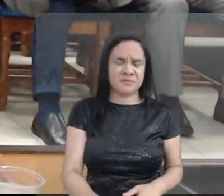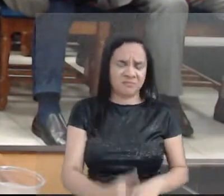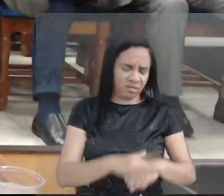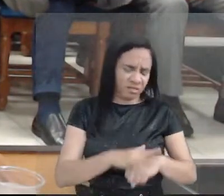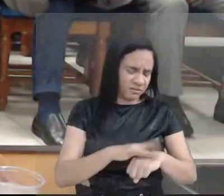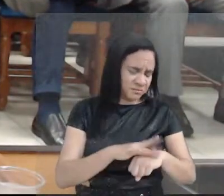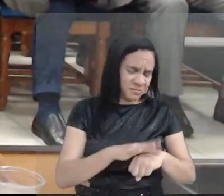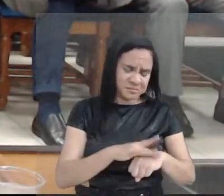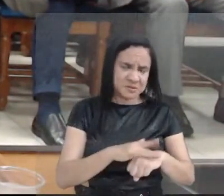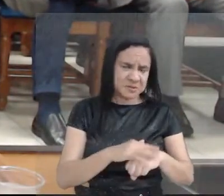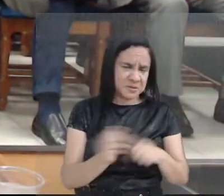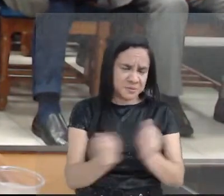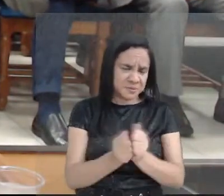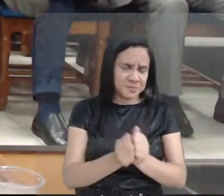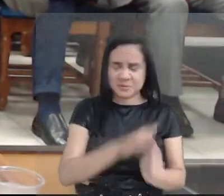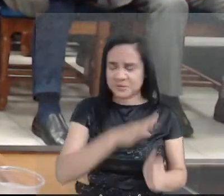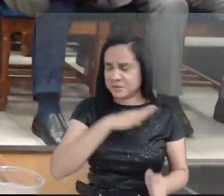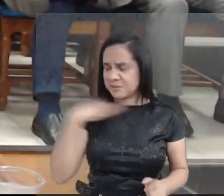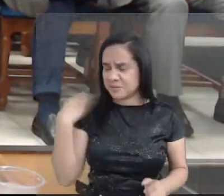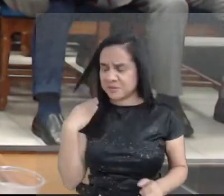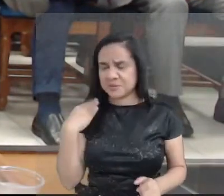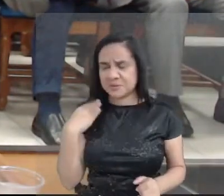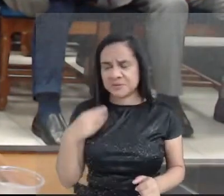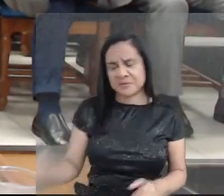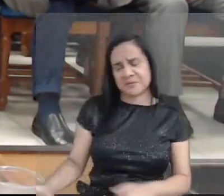mãos dos demônios.